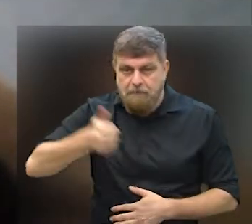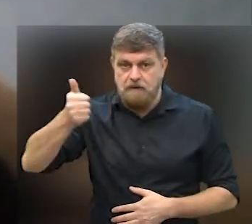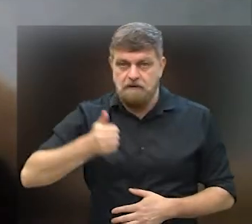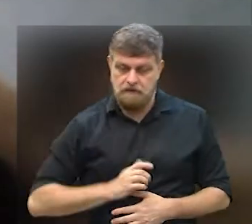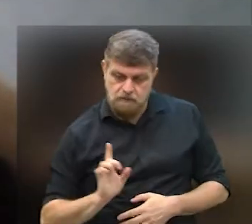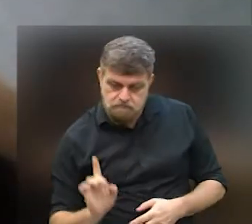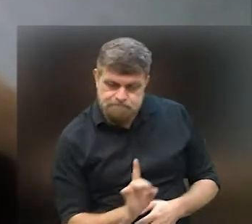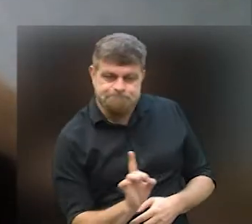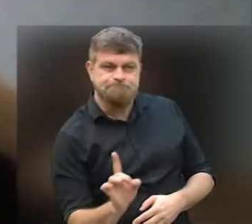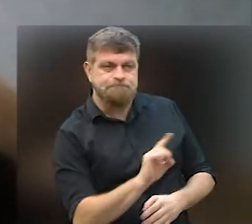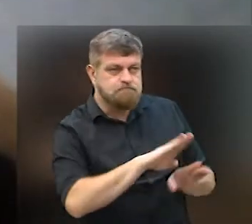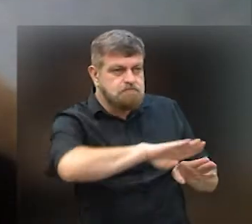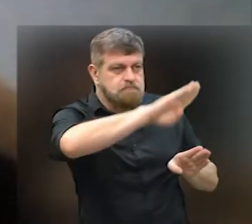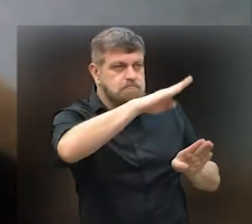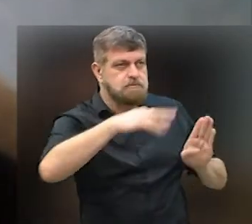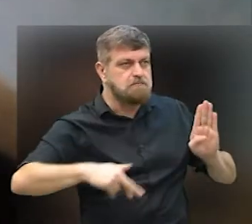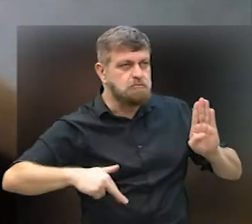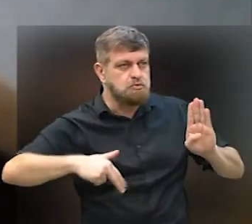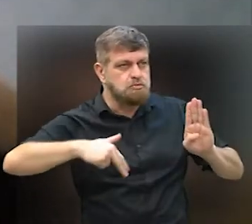em frente. Tá.